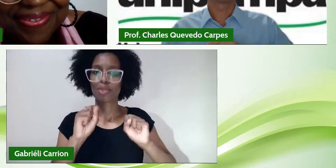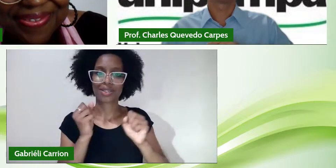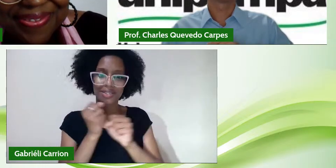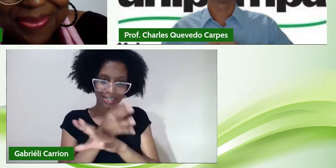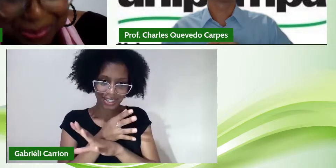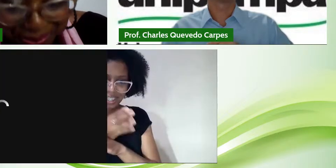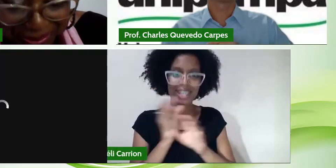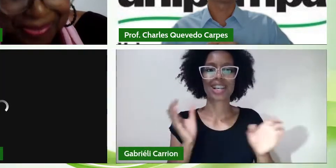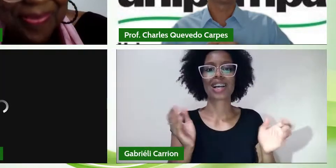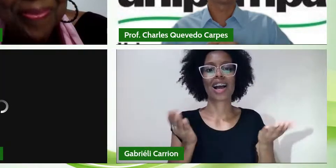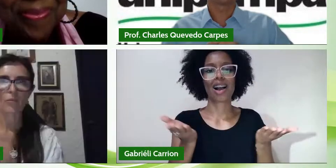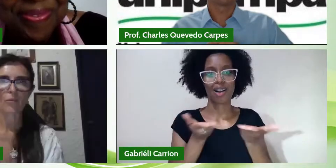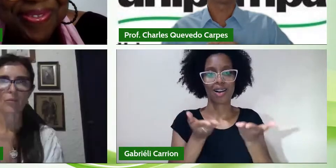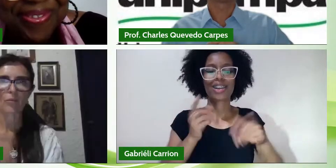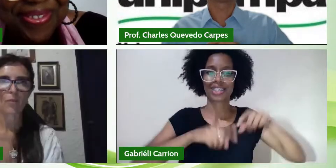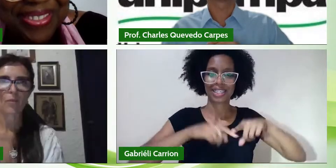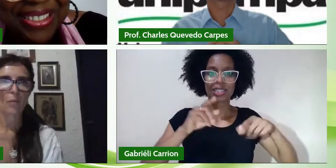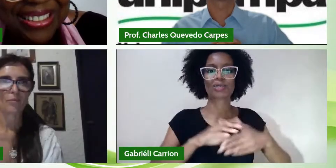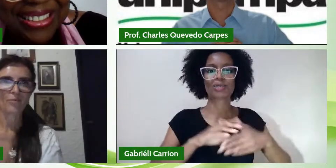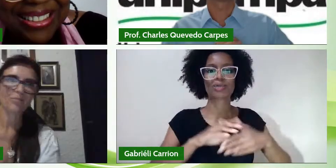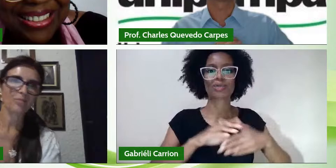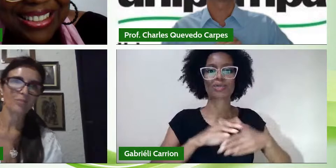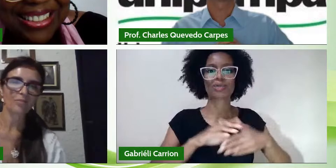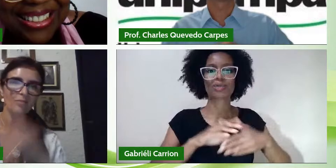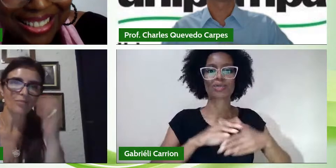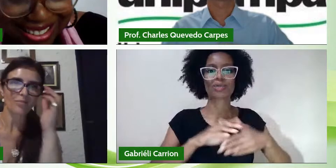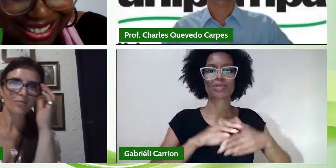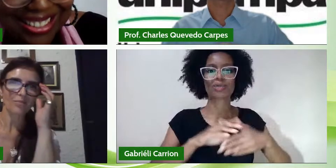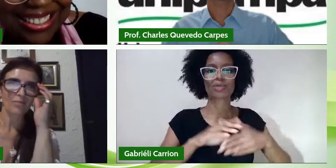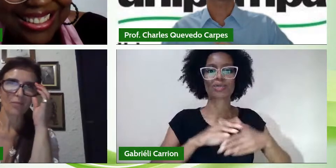dessa atividade, tá? Então, mais uma vez, muito obrigado, professora Alexandre.